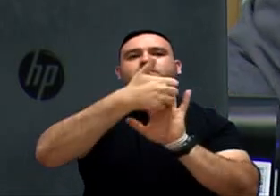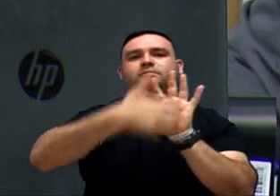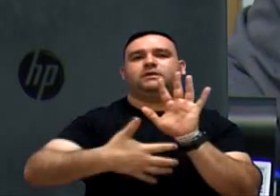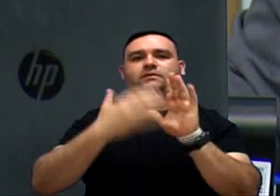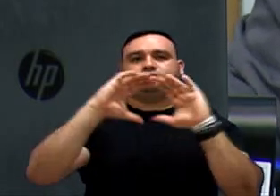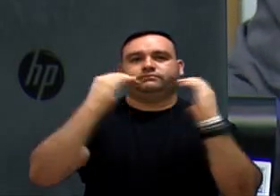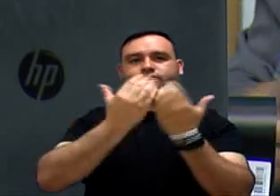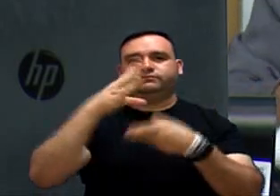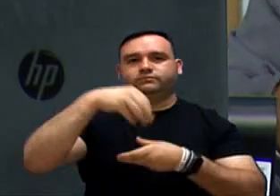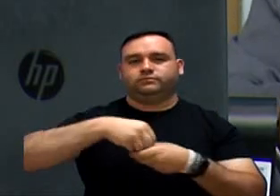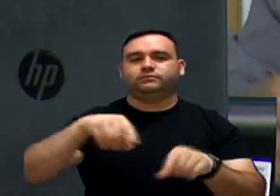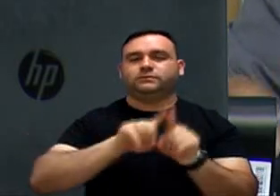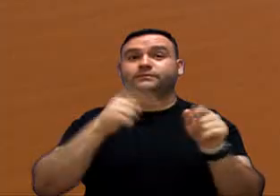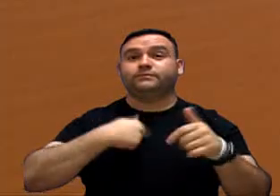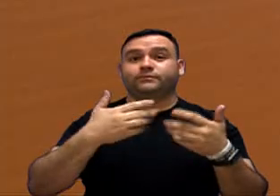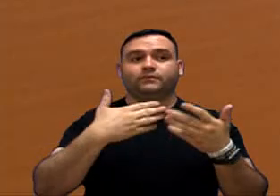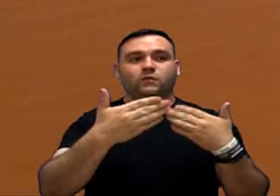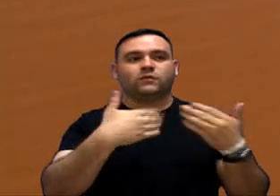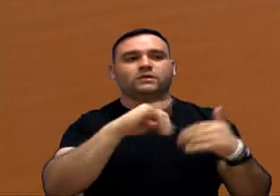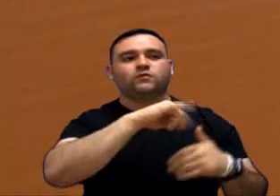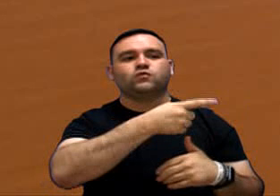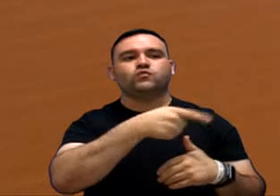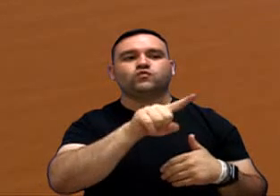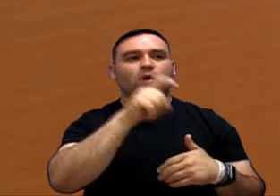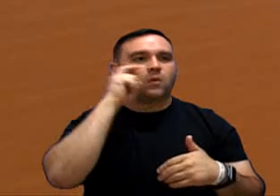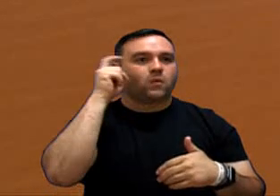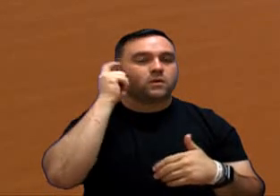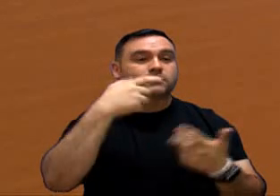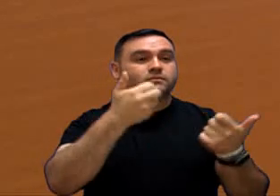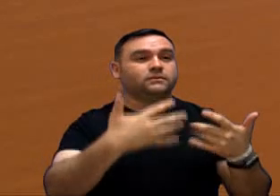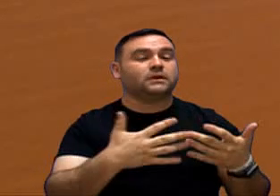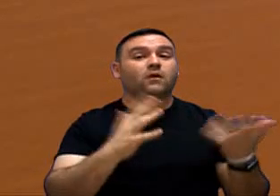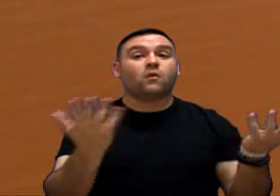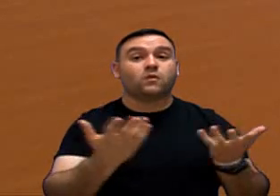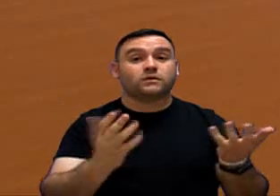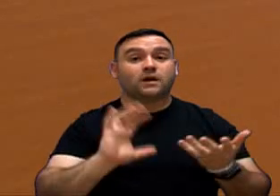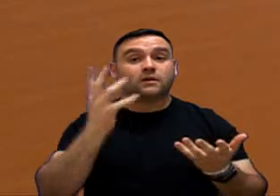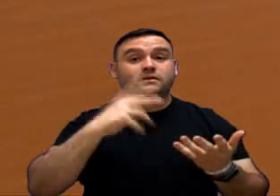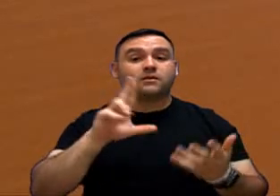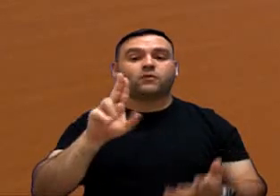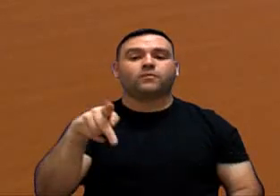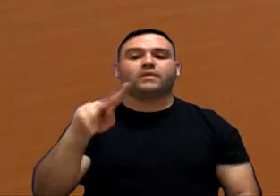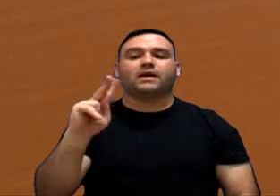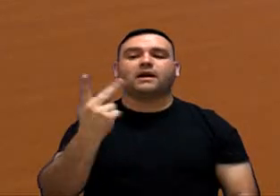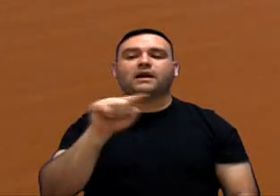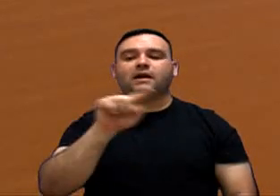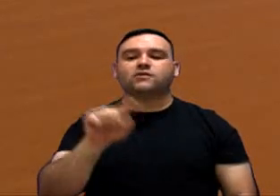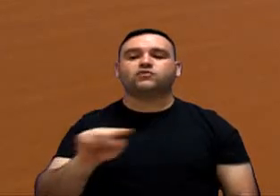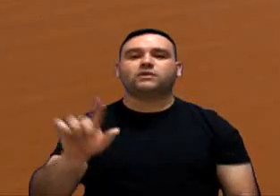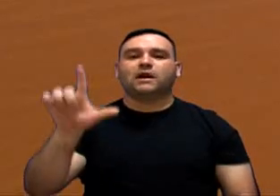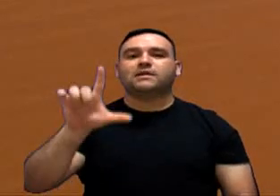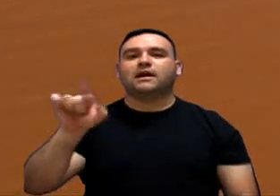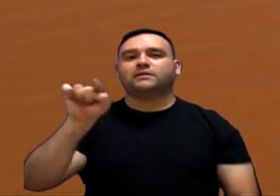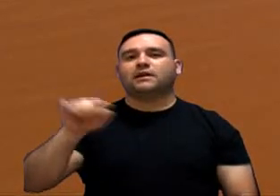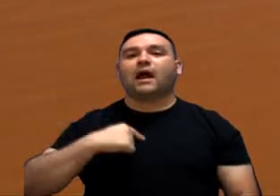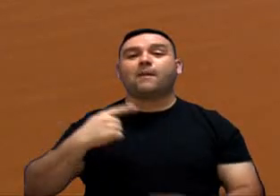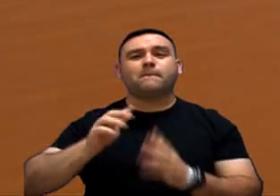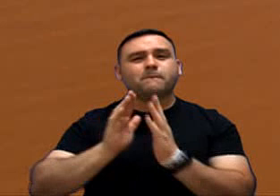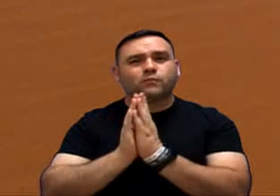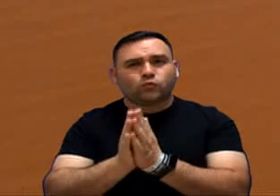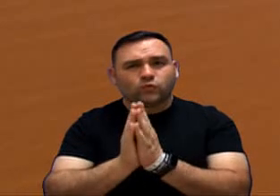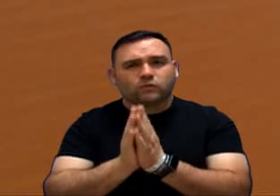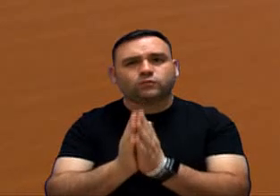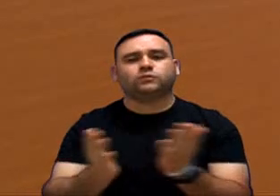aqui na casa e falar com o João, que essa situação da UPH Zona Leste, que, por